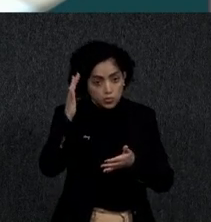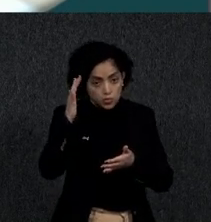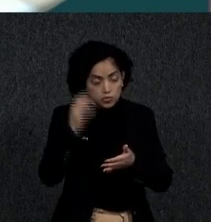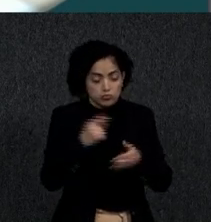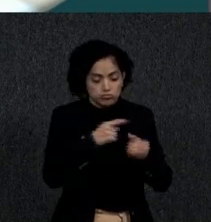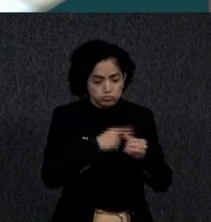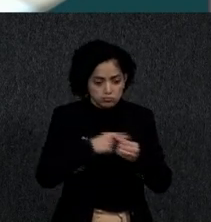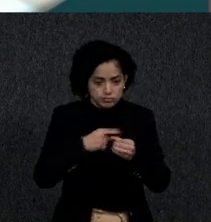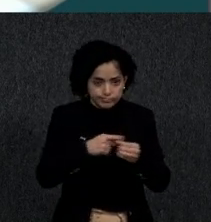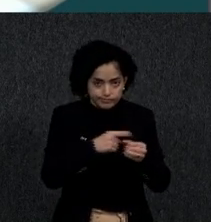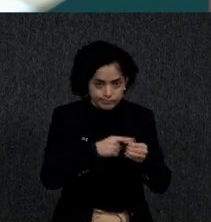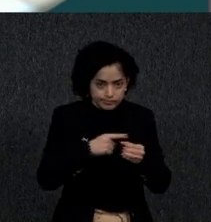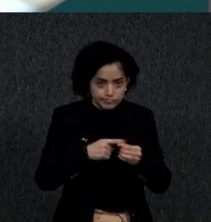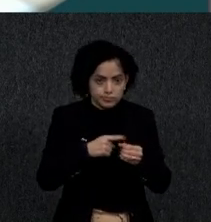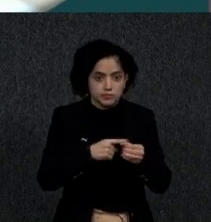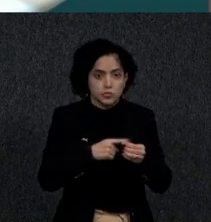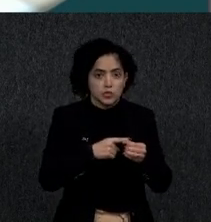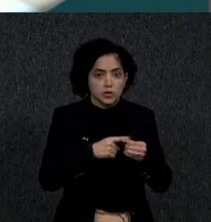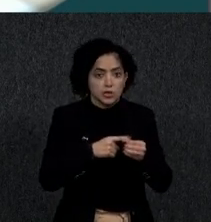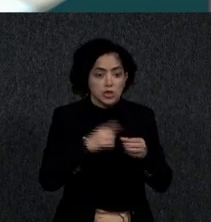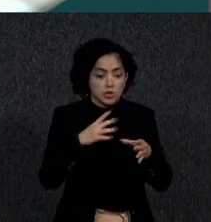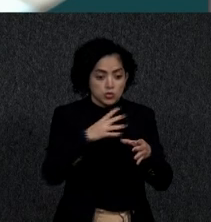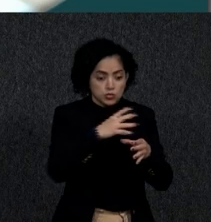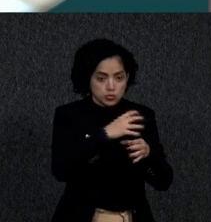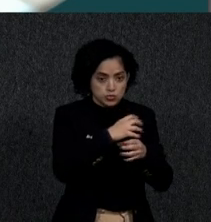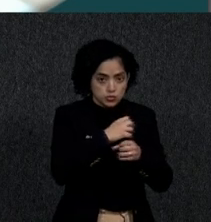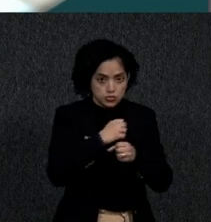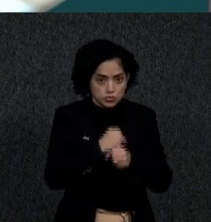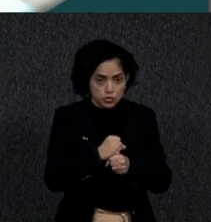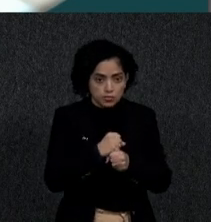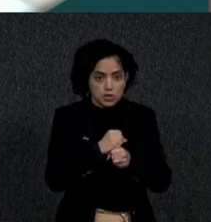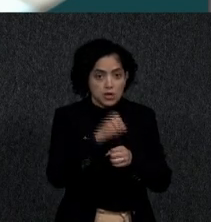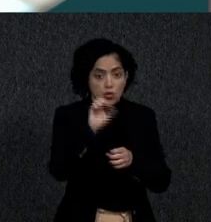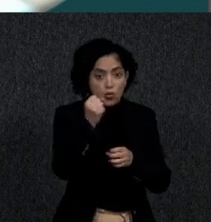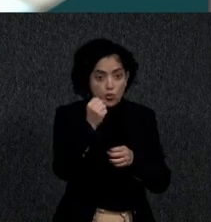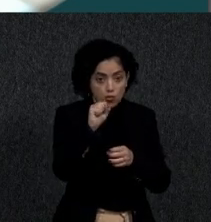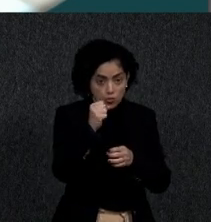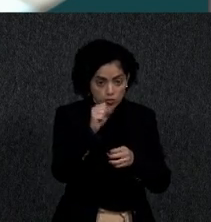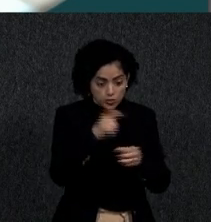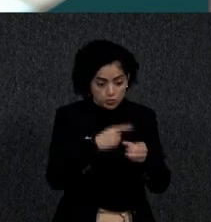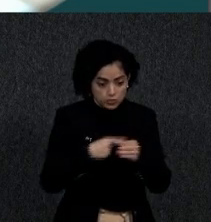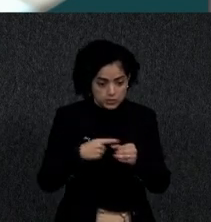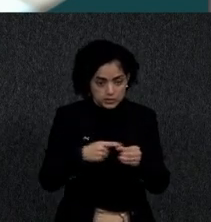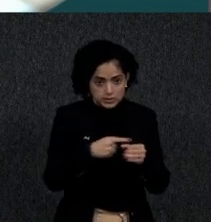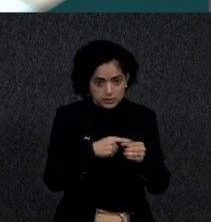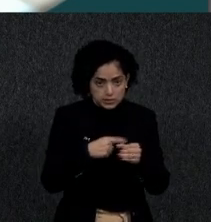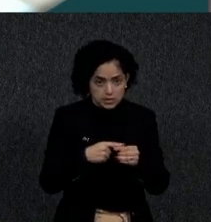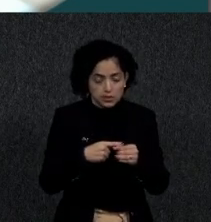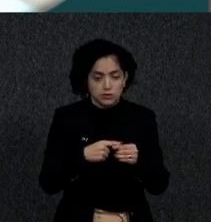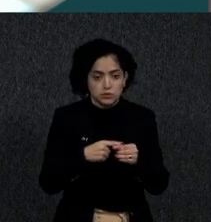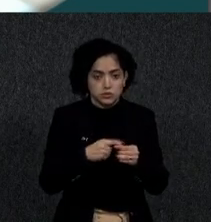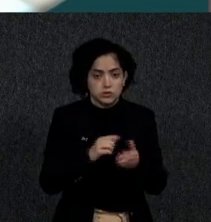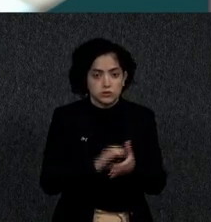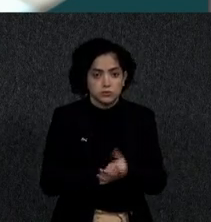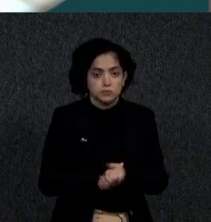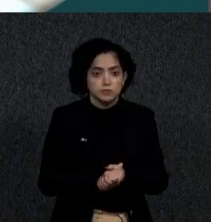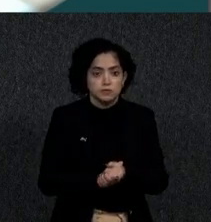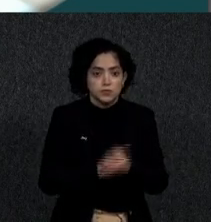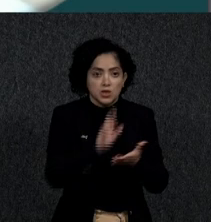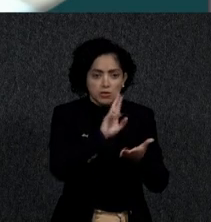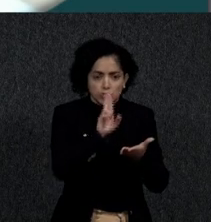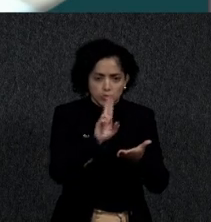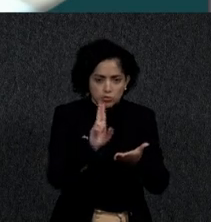projeto desde 2007. E muitas perguntas têm surgido na comunidade e todos que ouvem falar de geoparque. Mas o